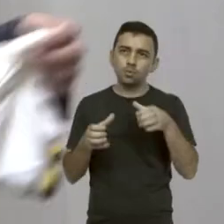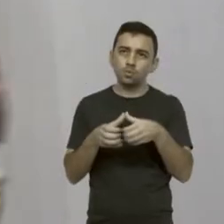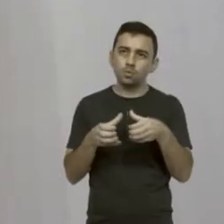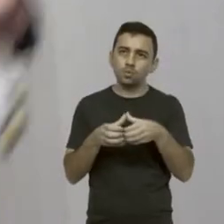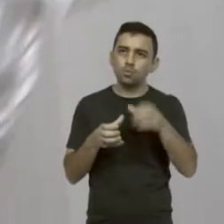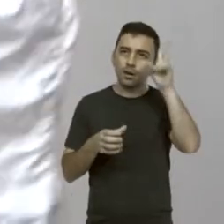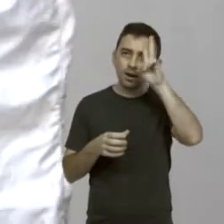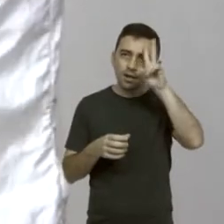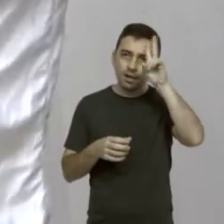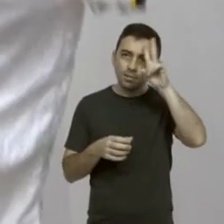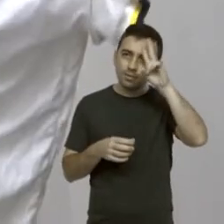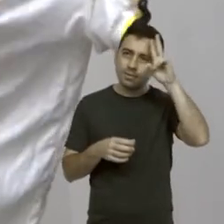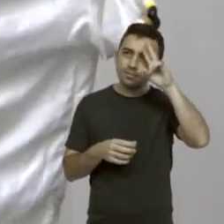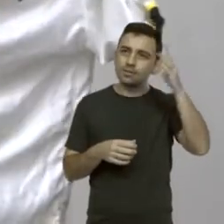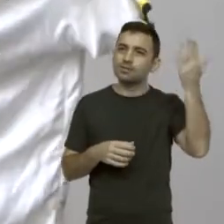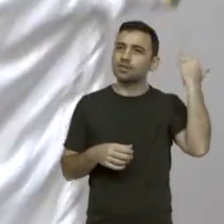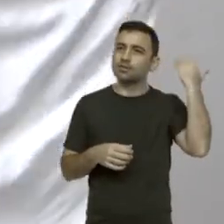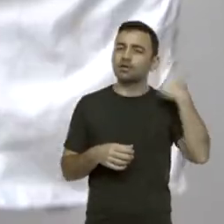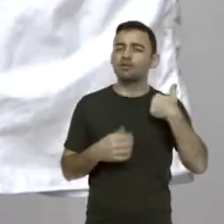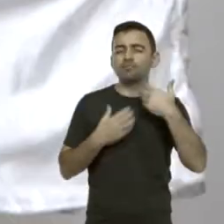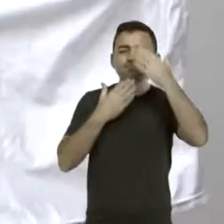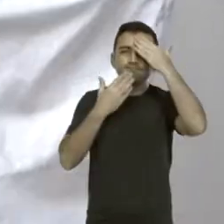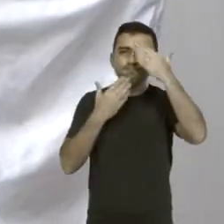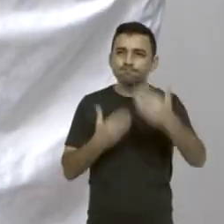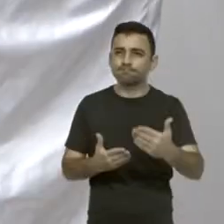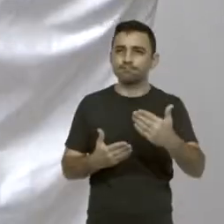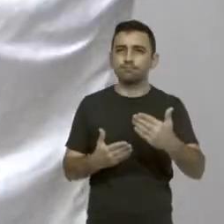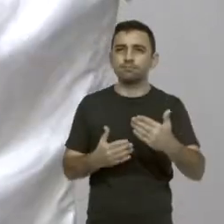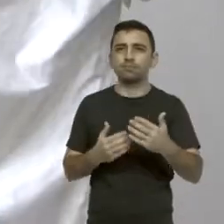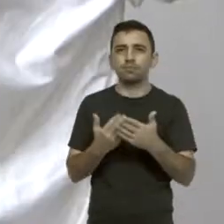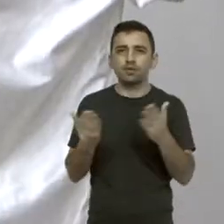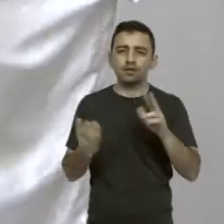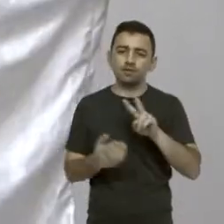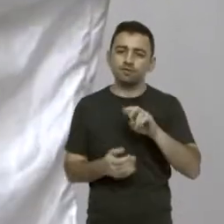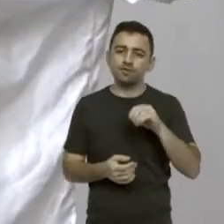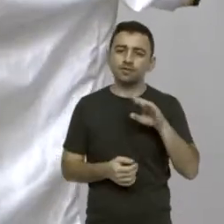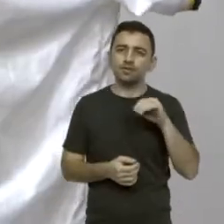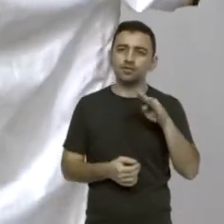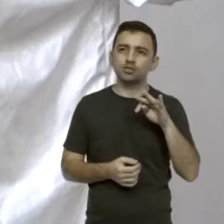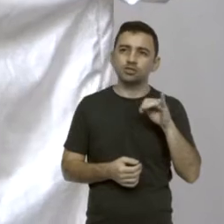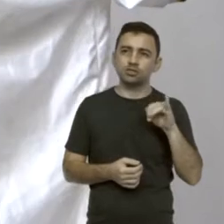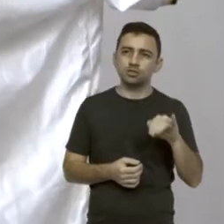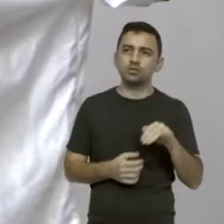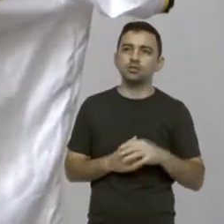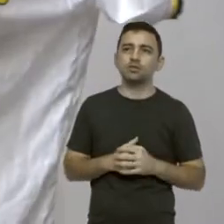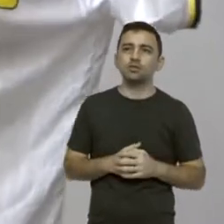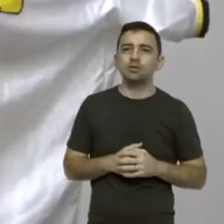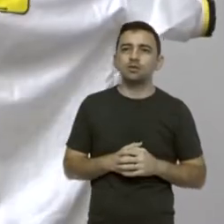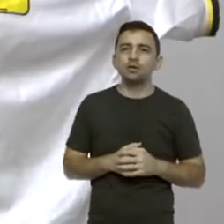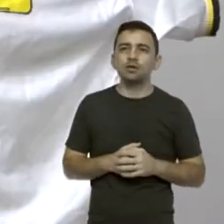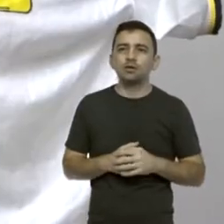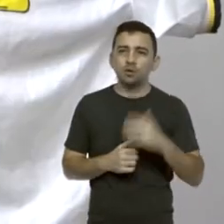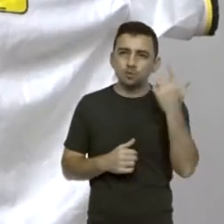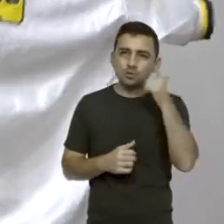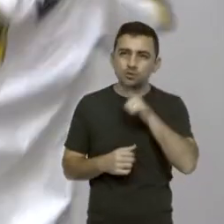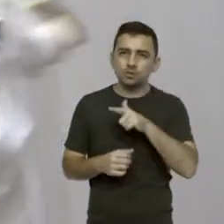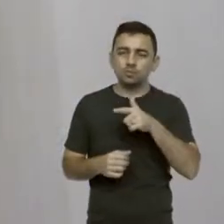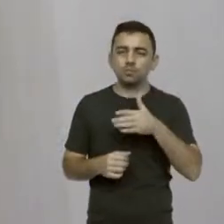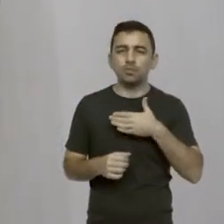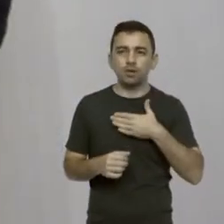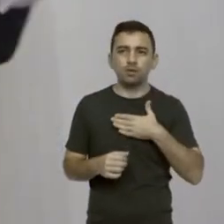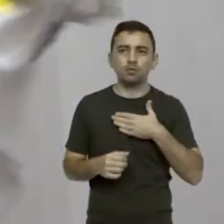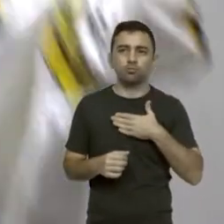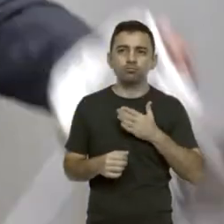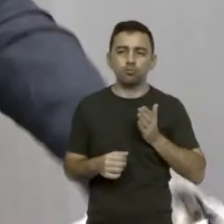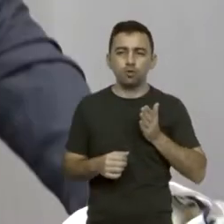lembra, eu quero dizer muito obrigado. O Vicentini cumpriu com uma promessa que estava trancada no meu coração. E